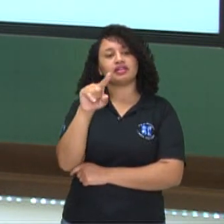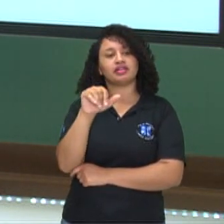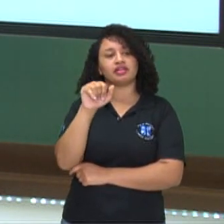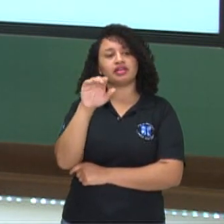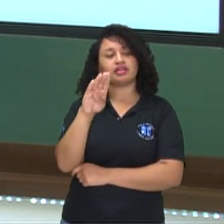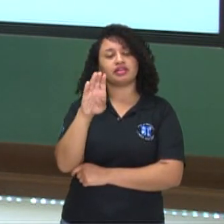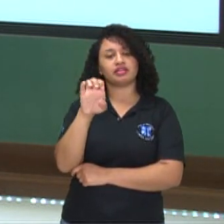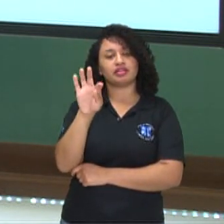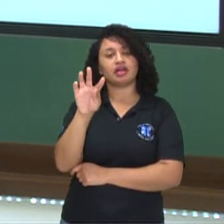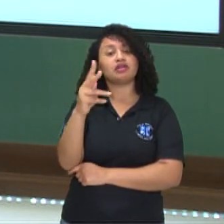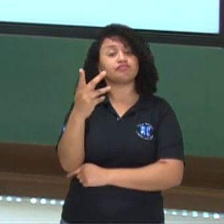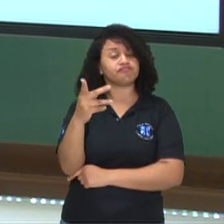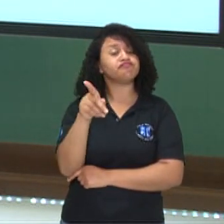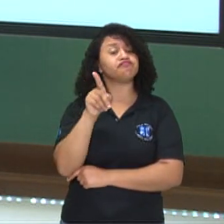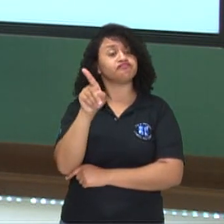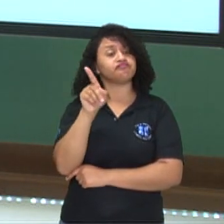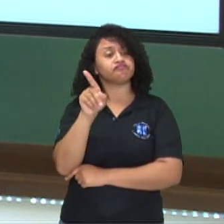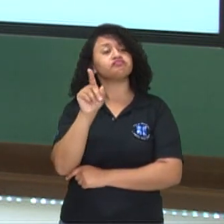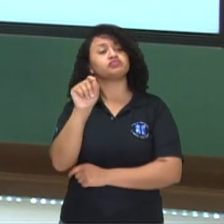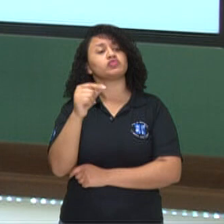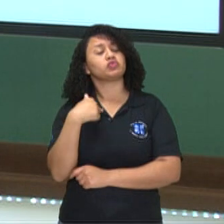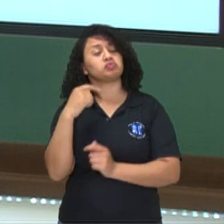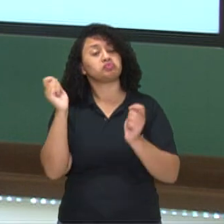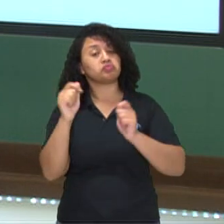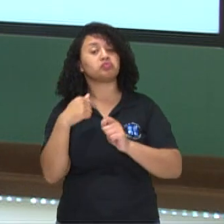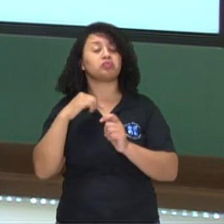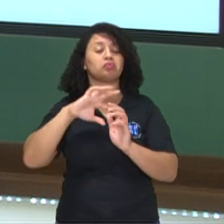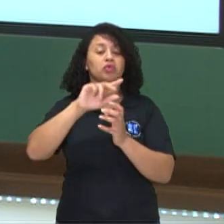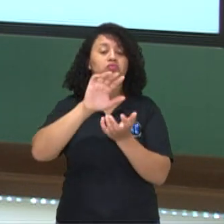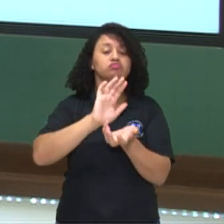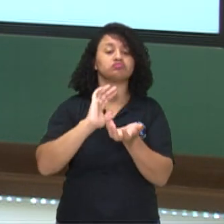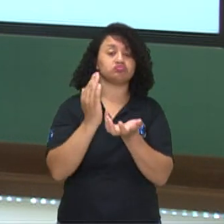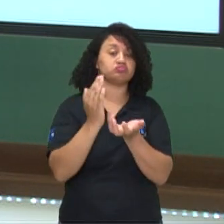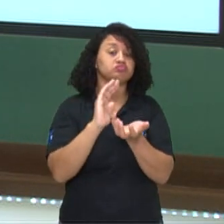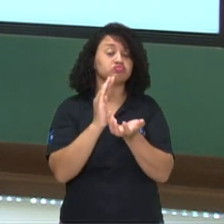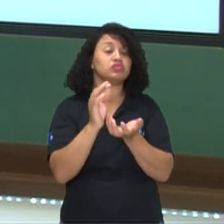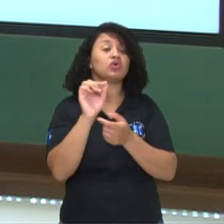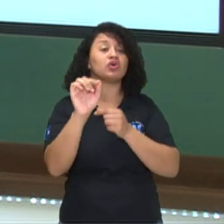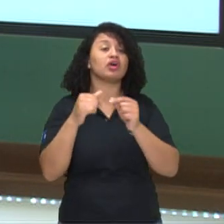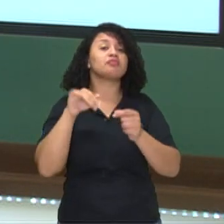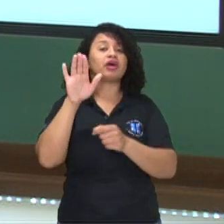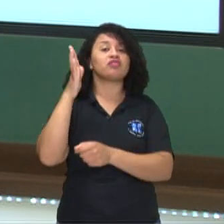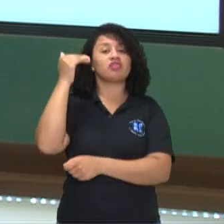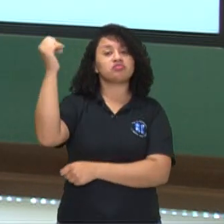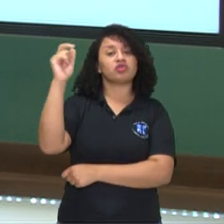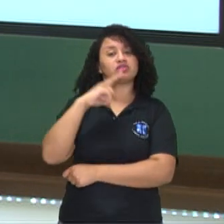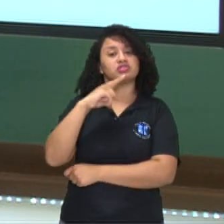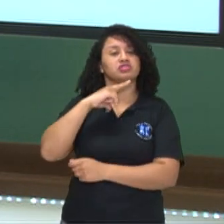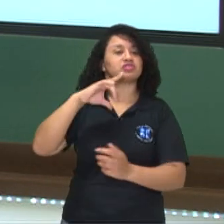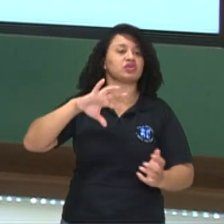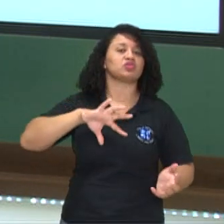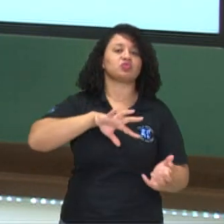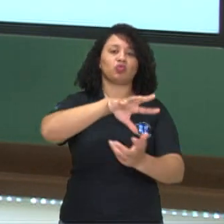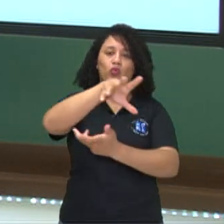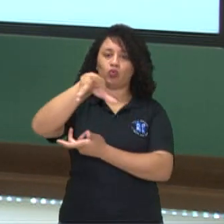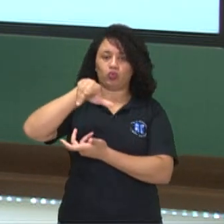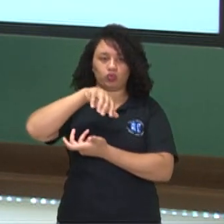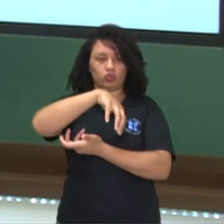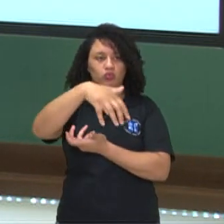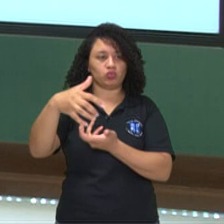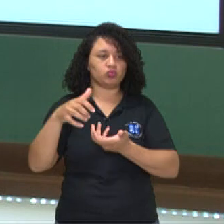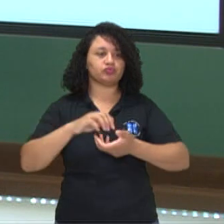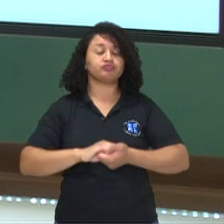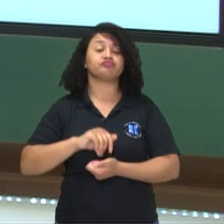inglesa, muito provavelmente para o mundo ocidental, a monarquia mais conhecida no mundo todo, né? E a